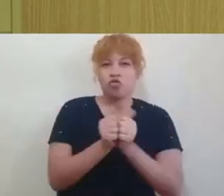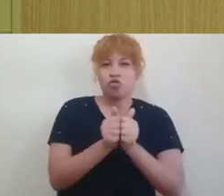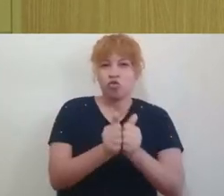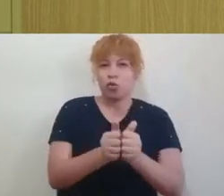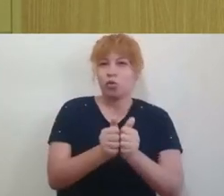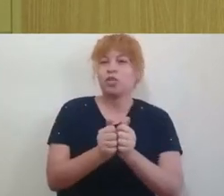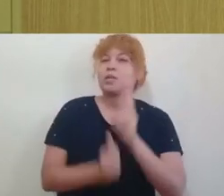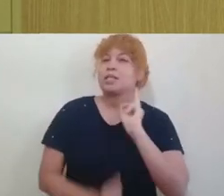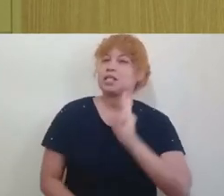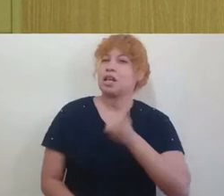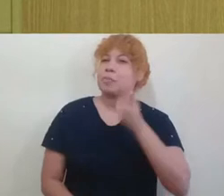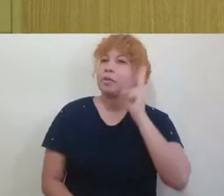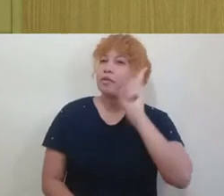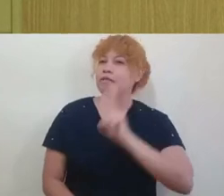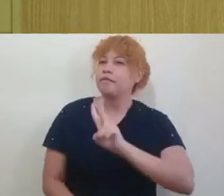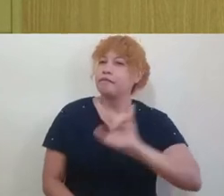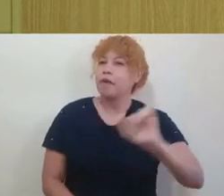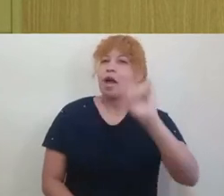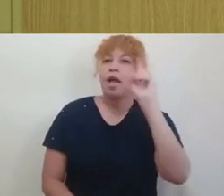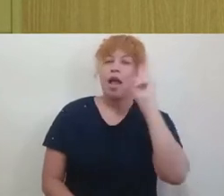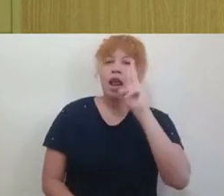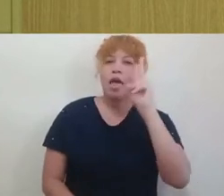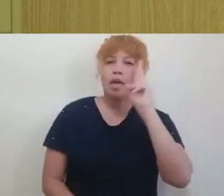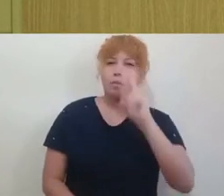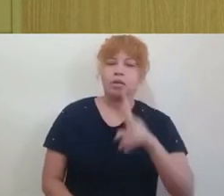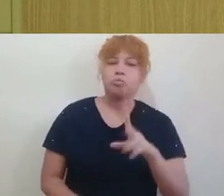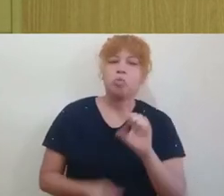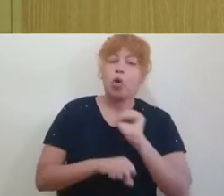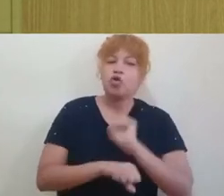um de vocês pelo merecido